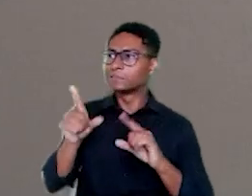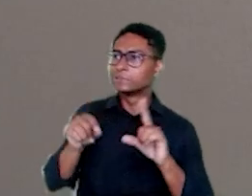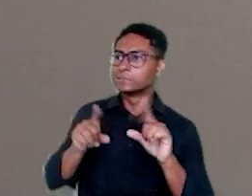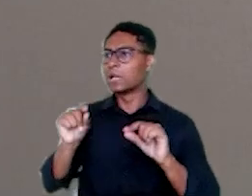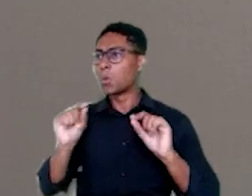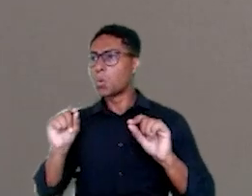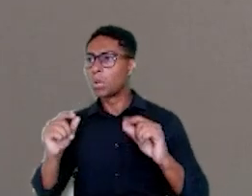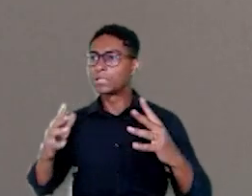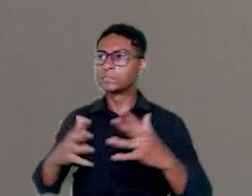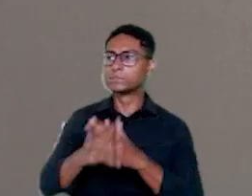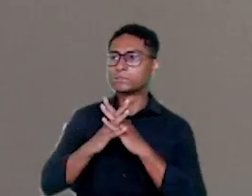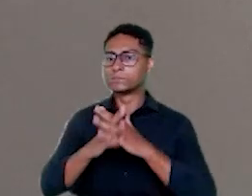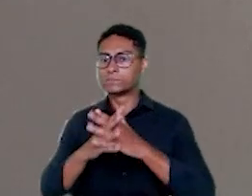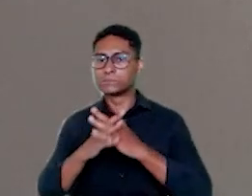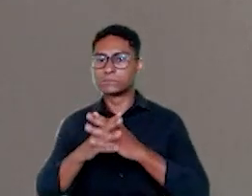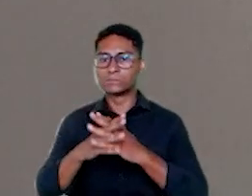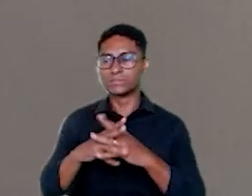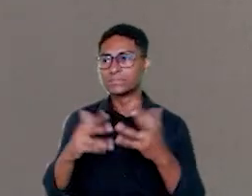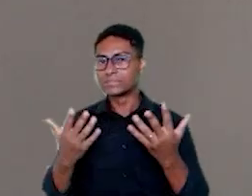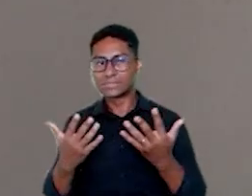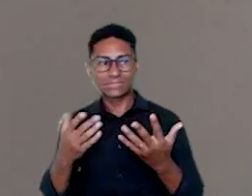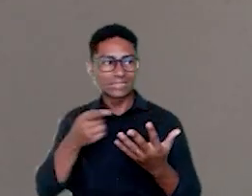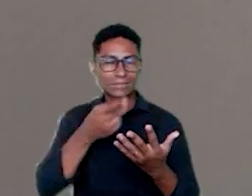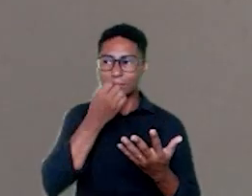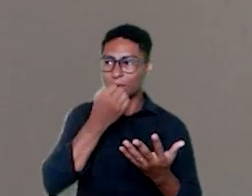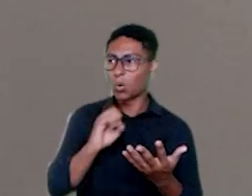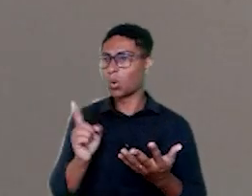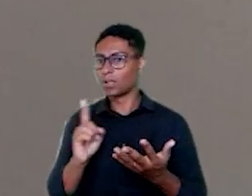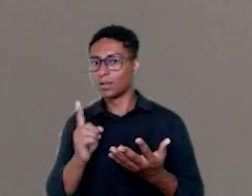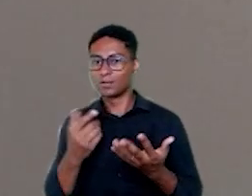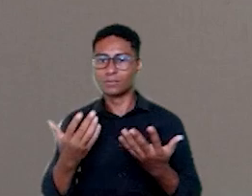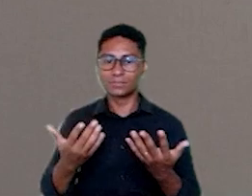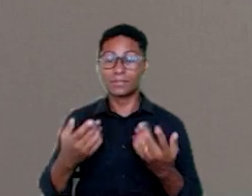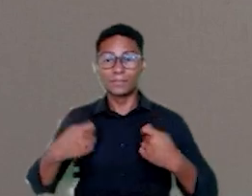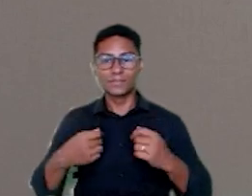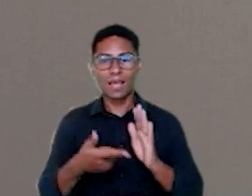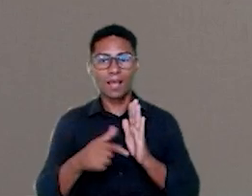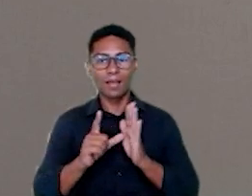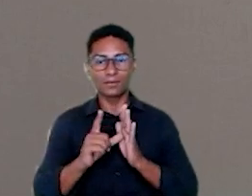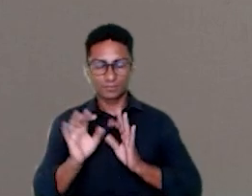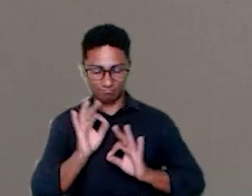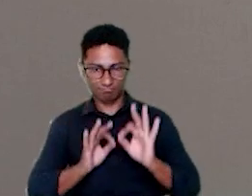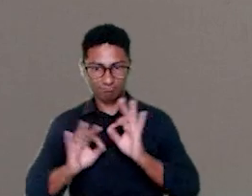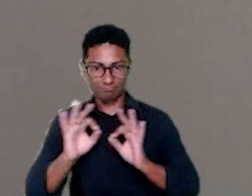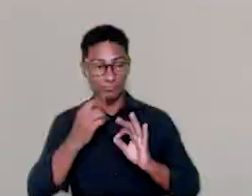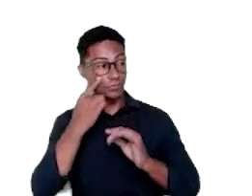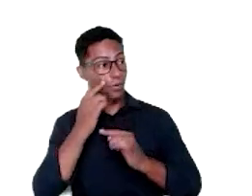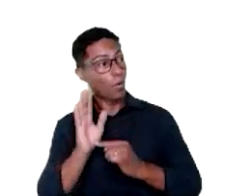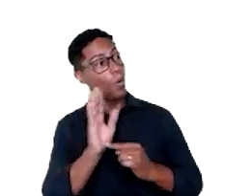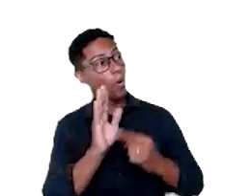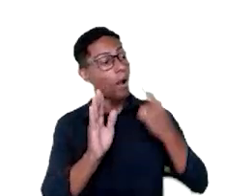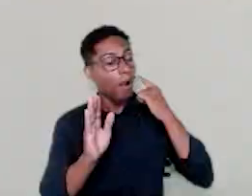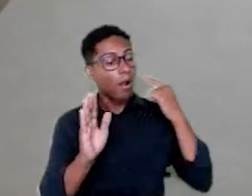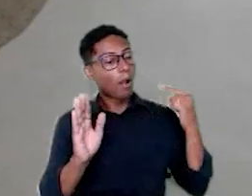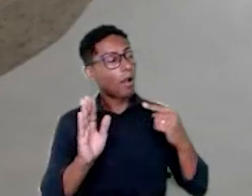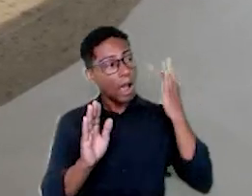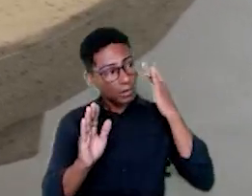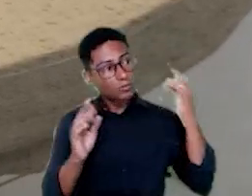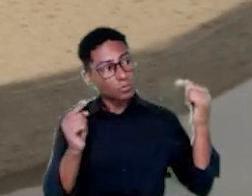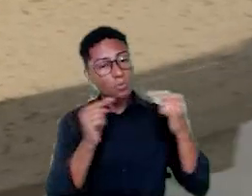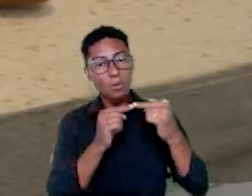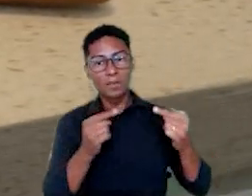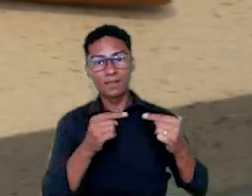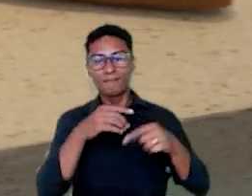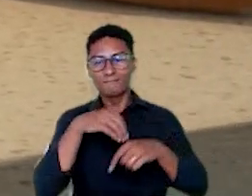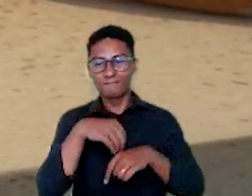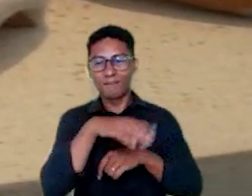ao que levar, a se vai servir ou não, tem que estar muito preparado e ter o domínio do seu produto para oferecer quase que uma